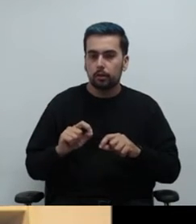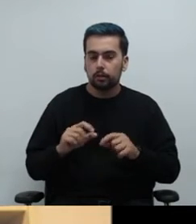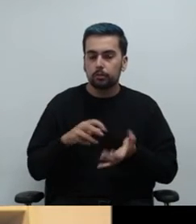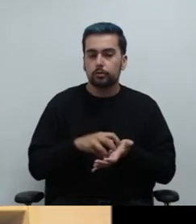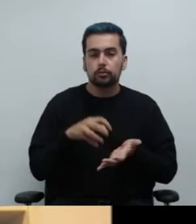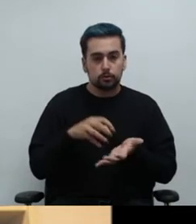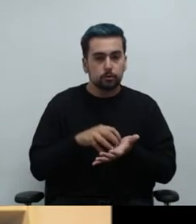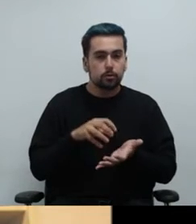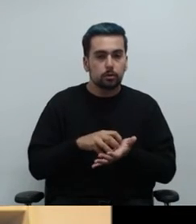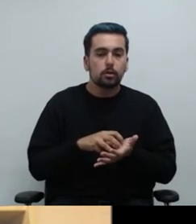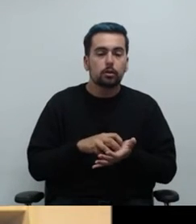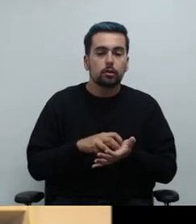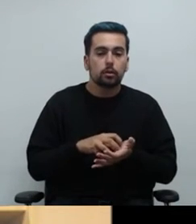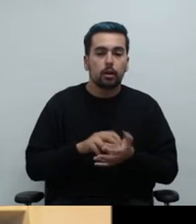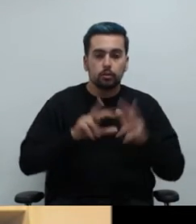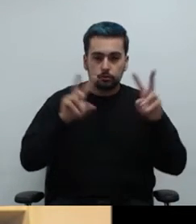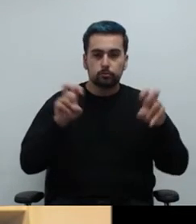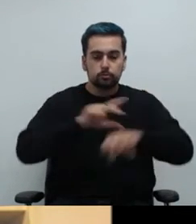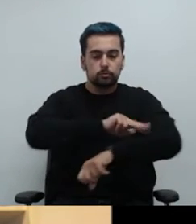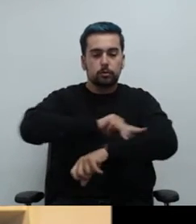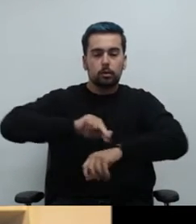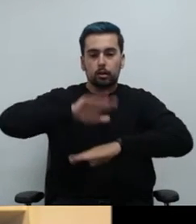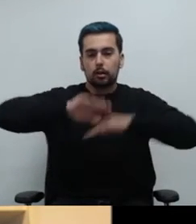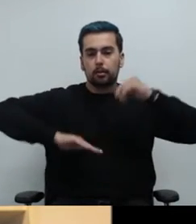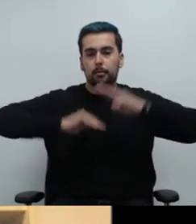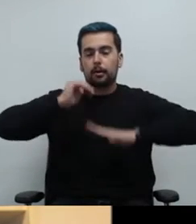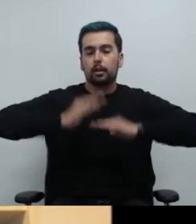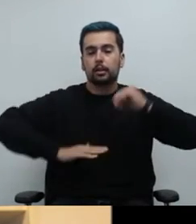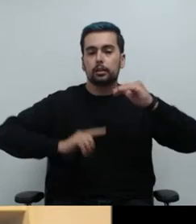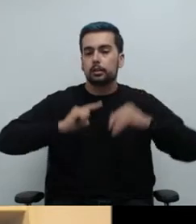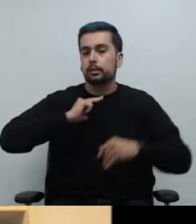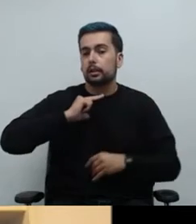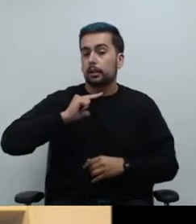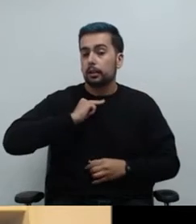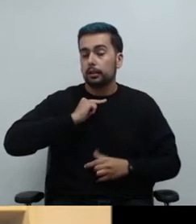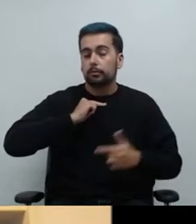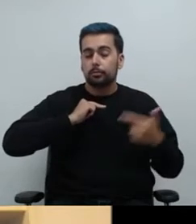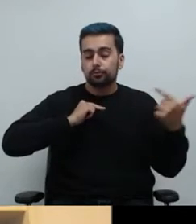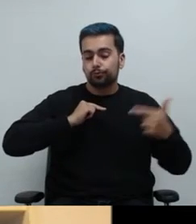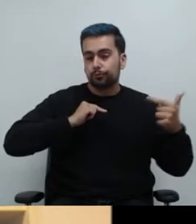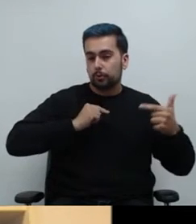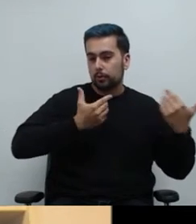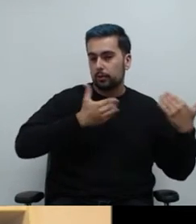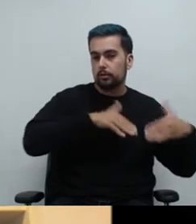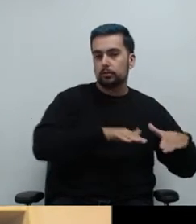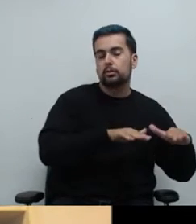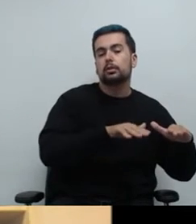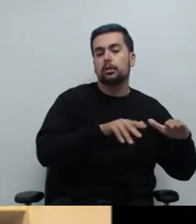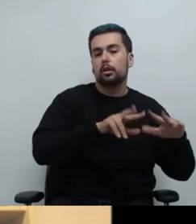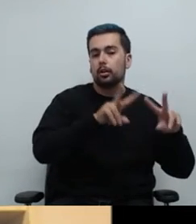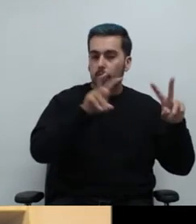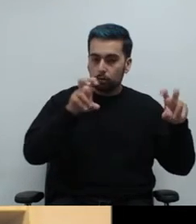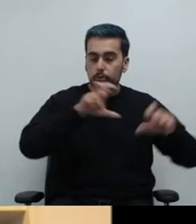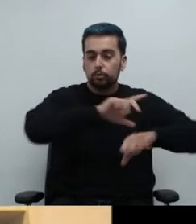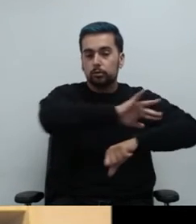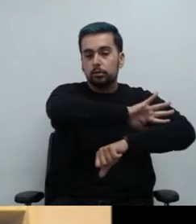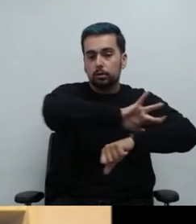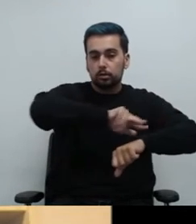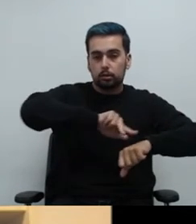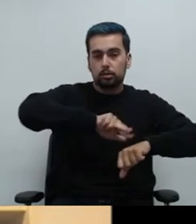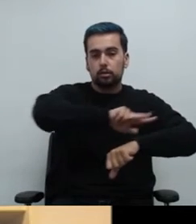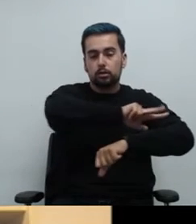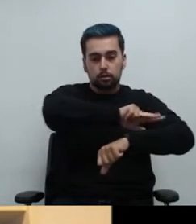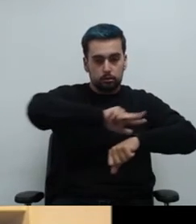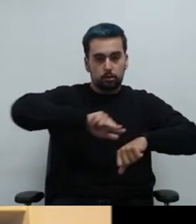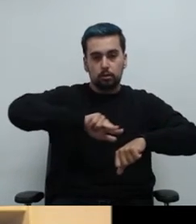tratar da questão racial, na prática havia uma subinclusão da temática racial em relação